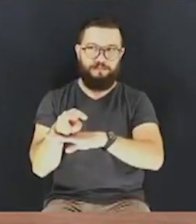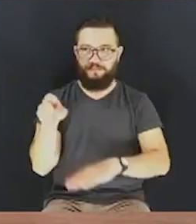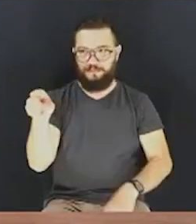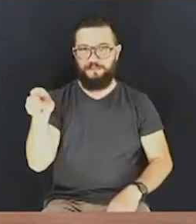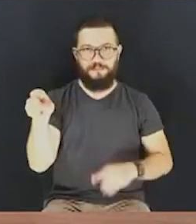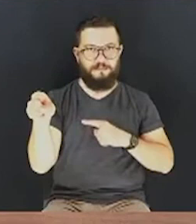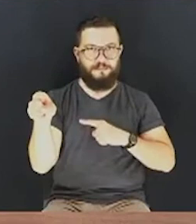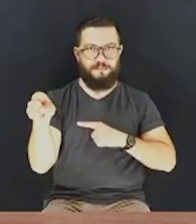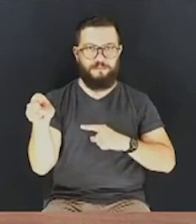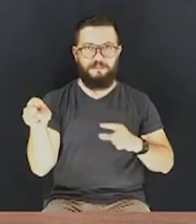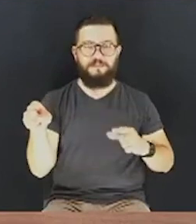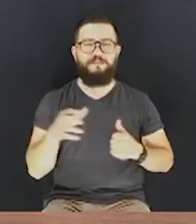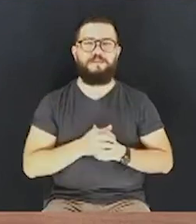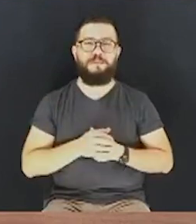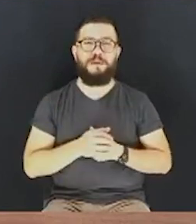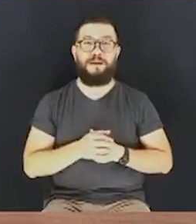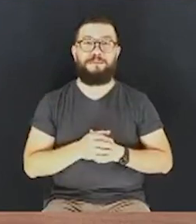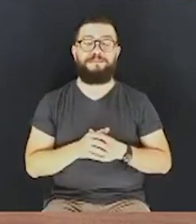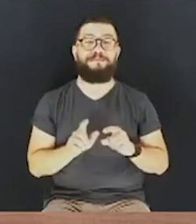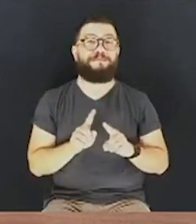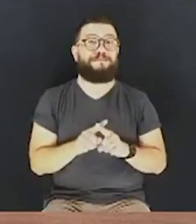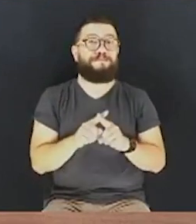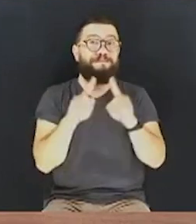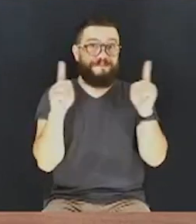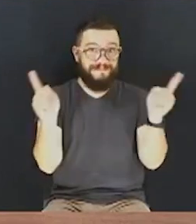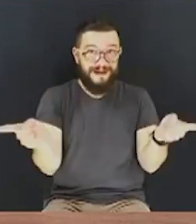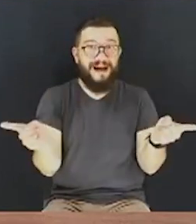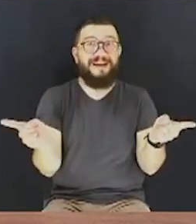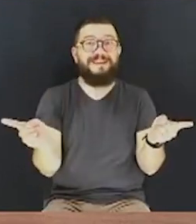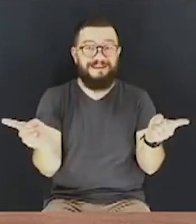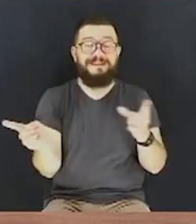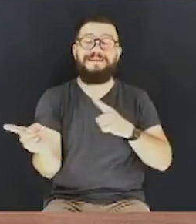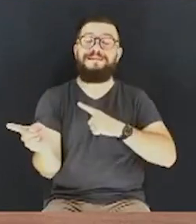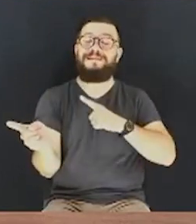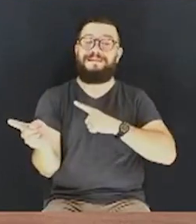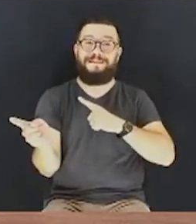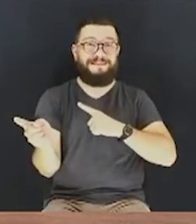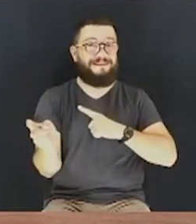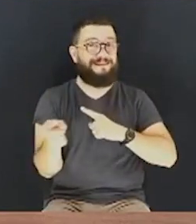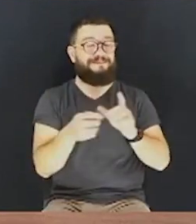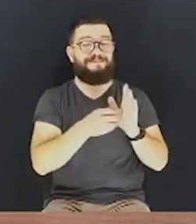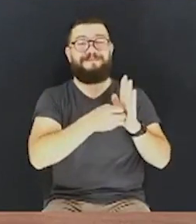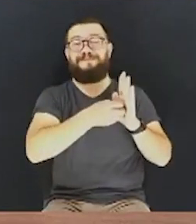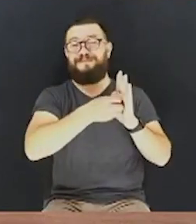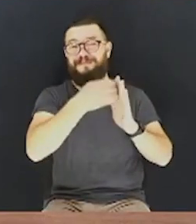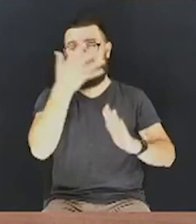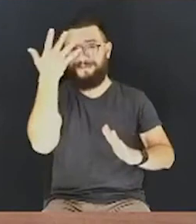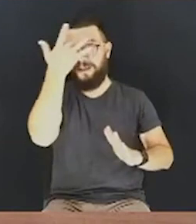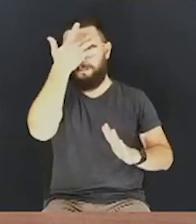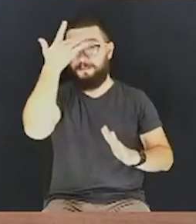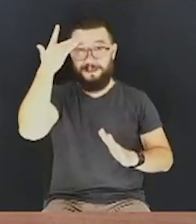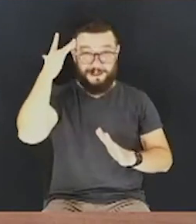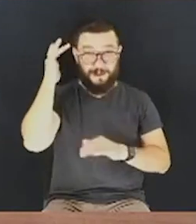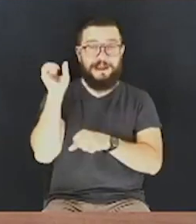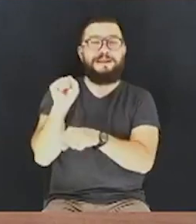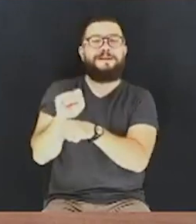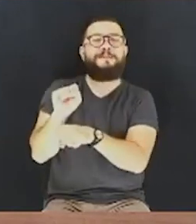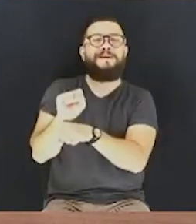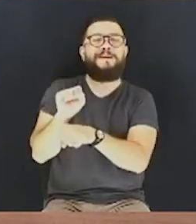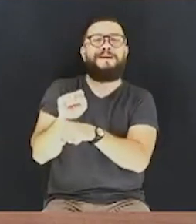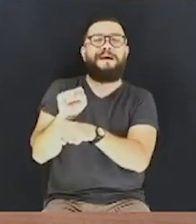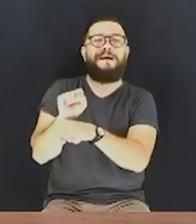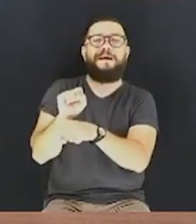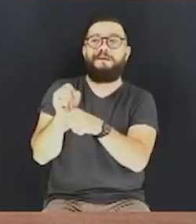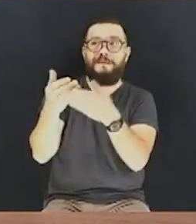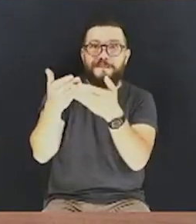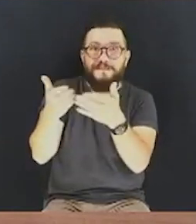demanda, vereador Rodrigo, ainda é muito além disso. Então, eu venho aqui hoje trazer aqui o